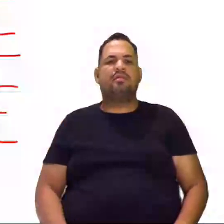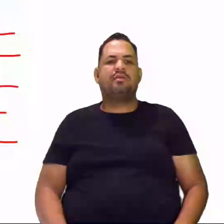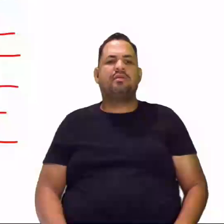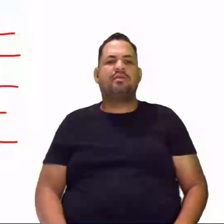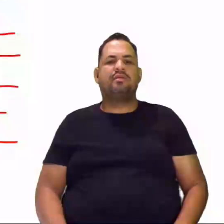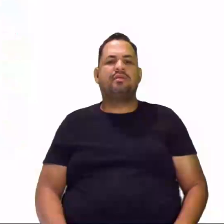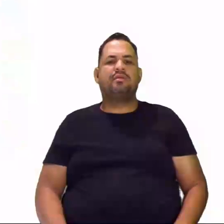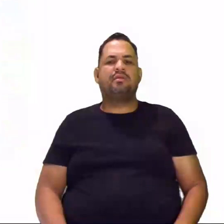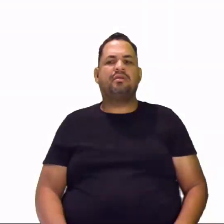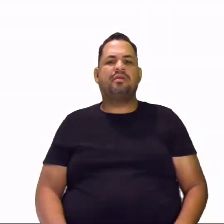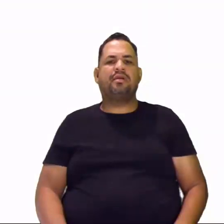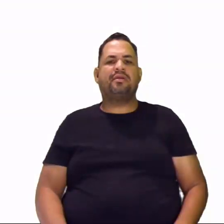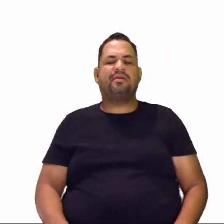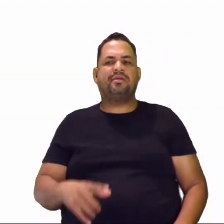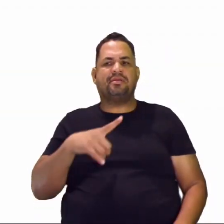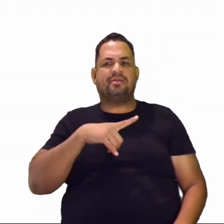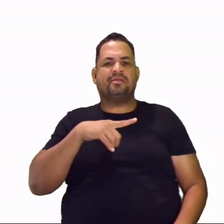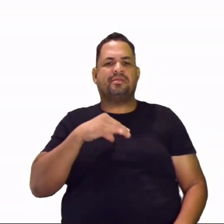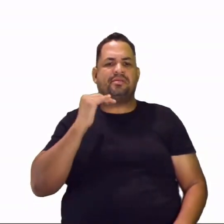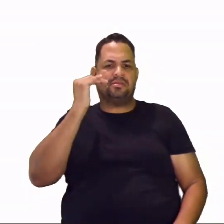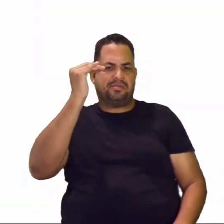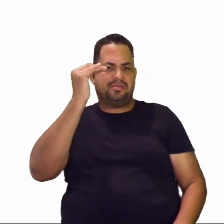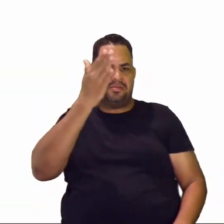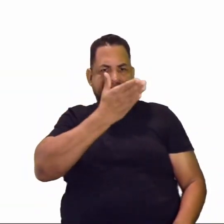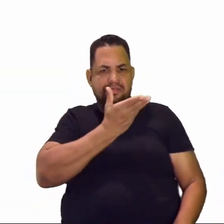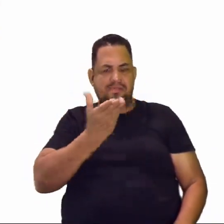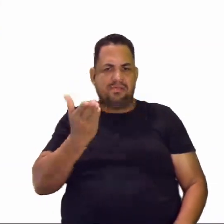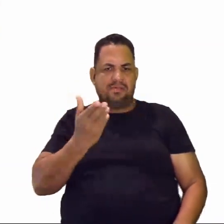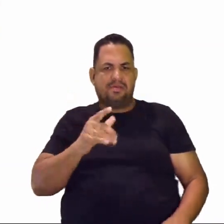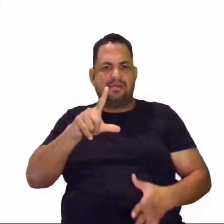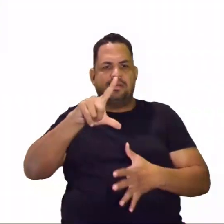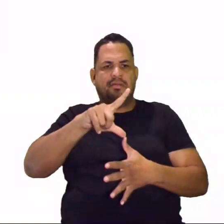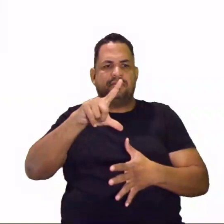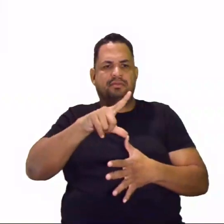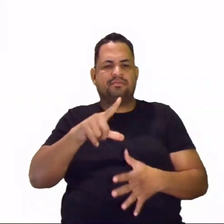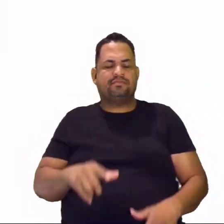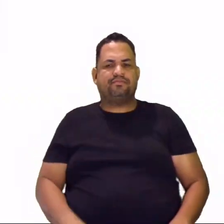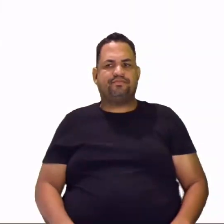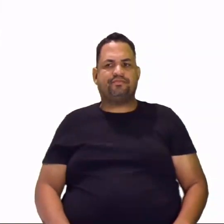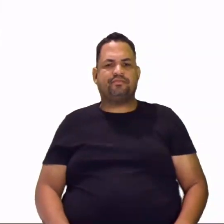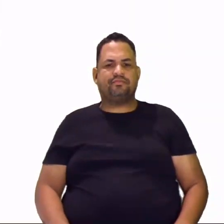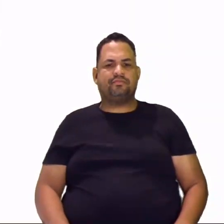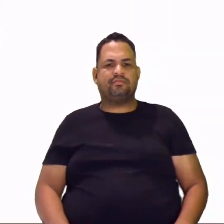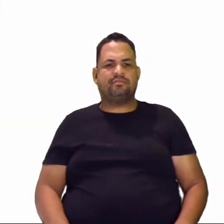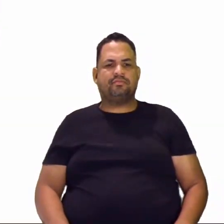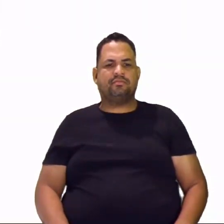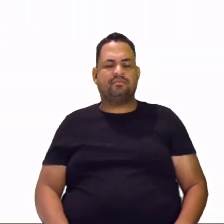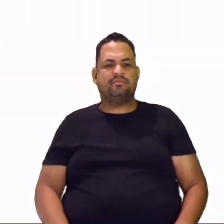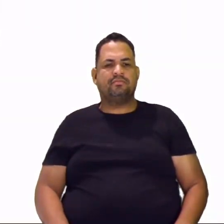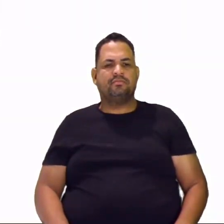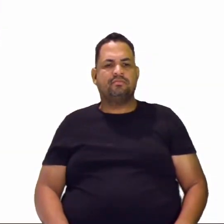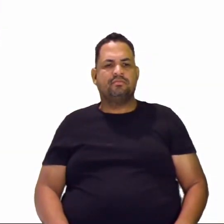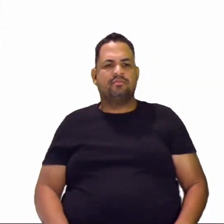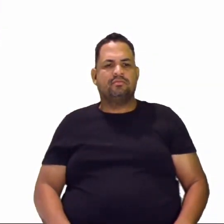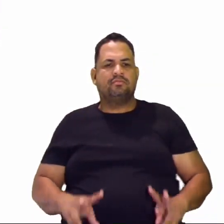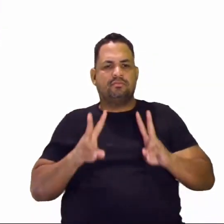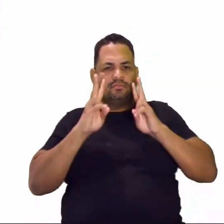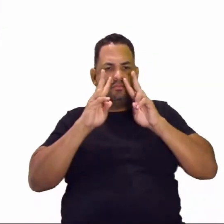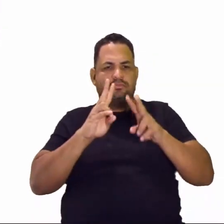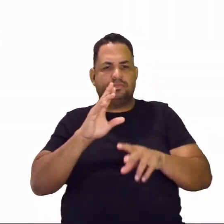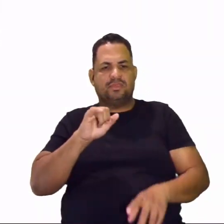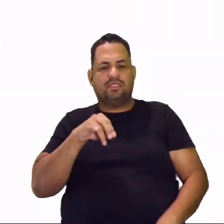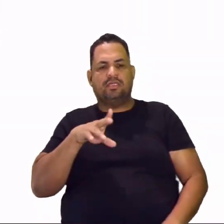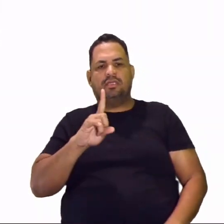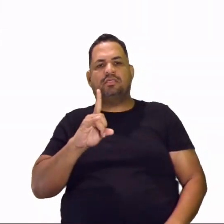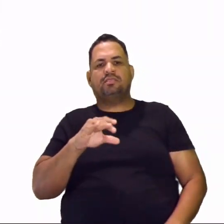essa visão, ela dominou aí a América Latina, que a gente trouxe um mapa para vocês. A gente traz a visão do Said, a gente